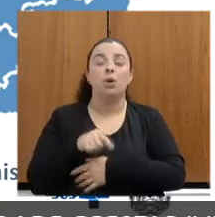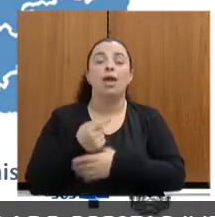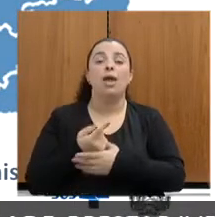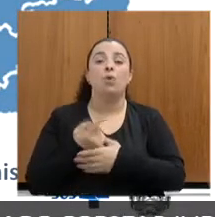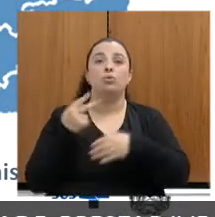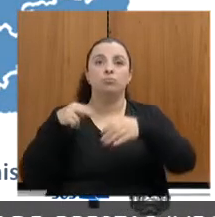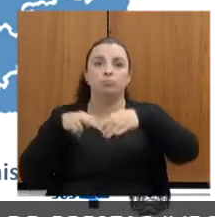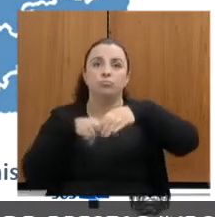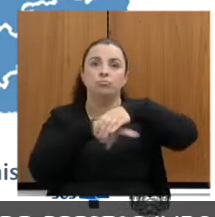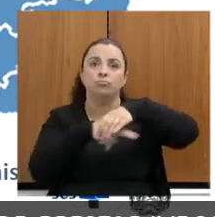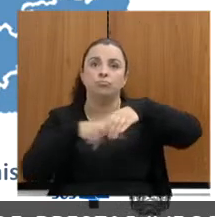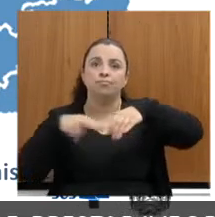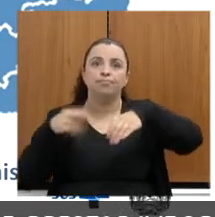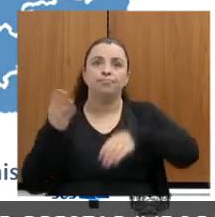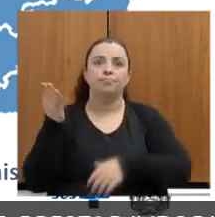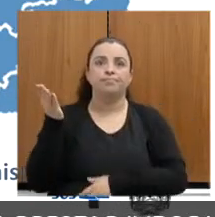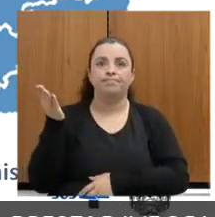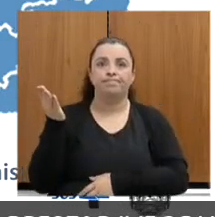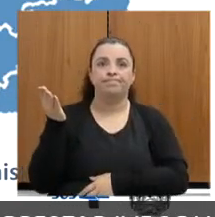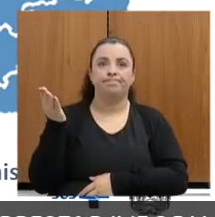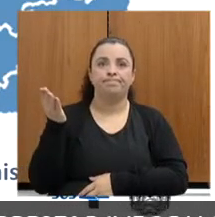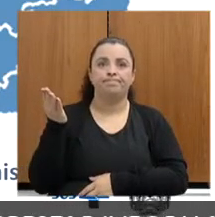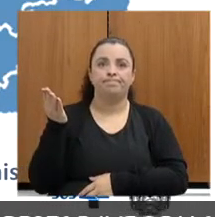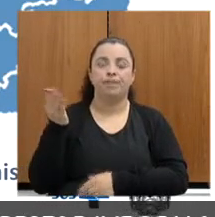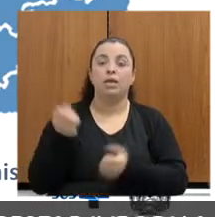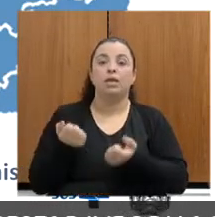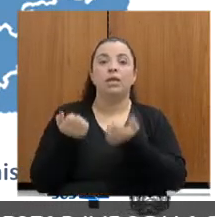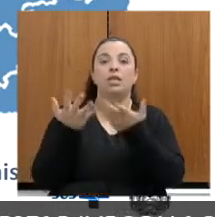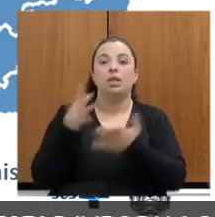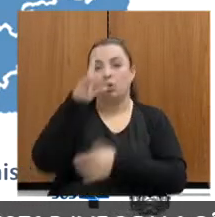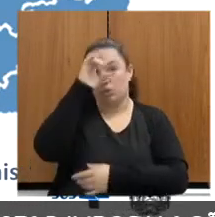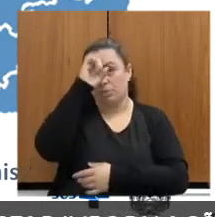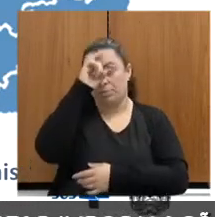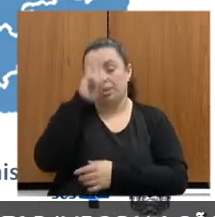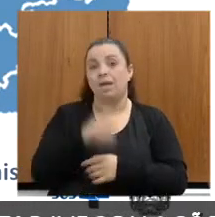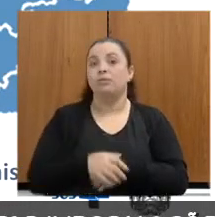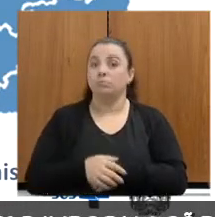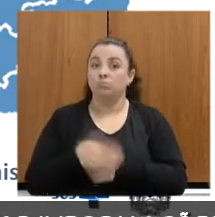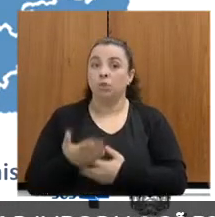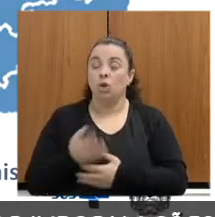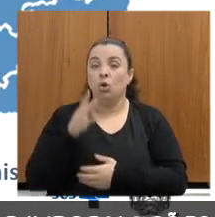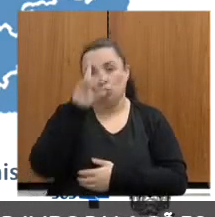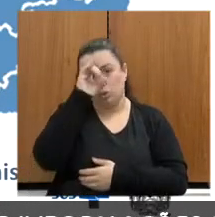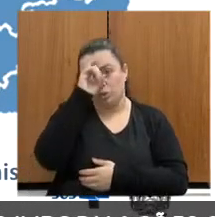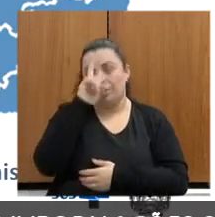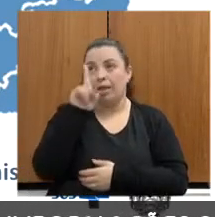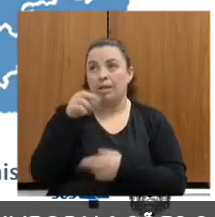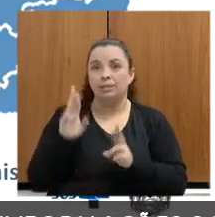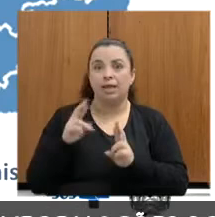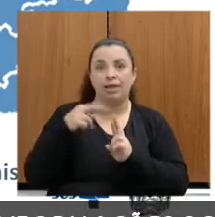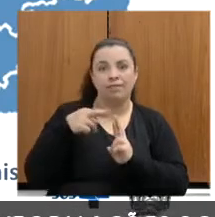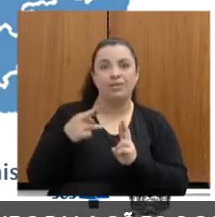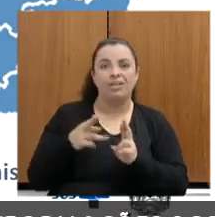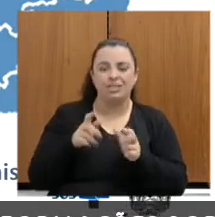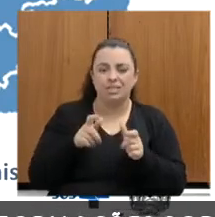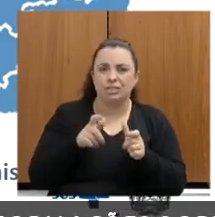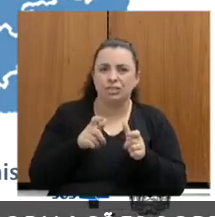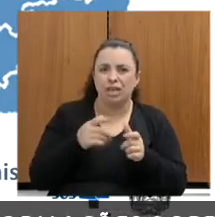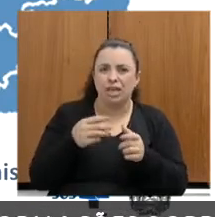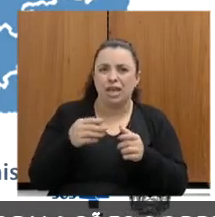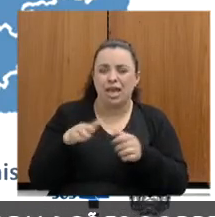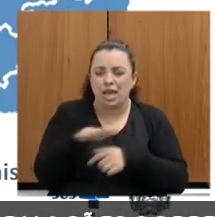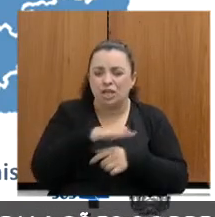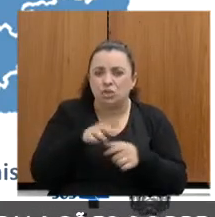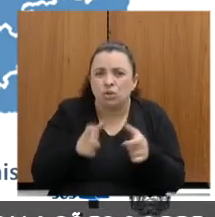tomografia para os hospitais largamente os hospitais geralmente e são referências microrregionais